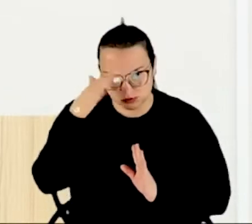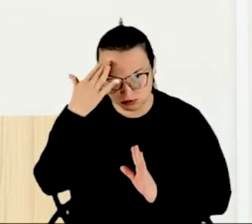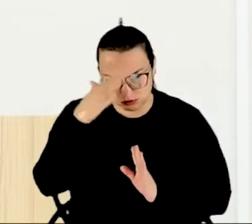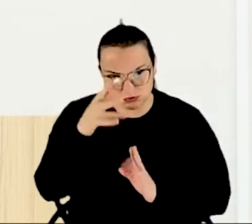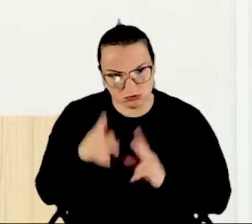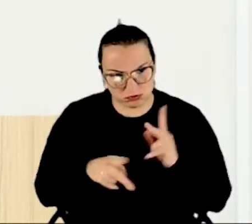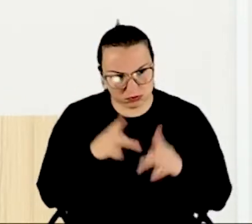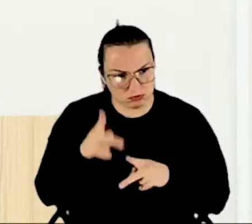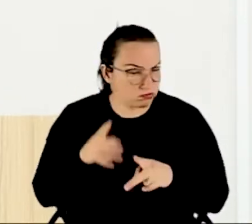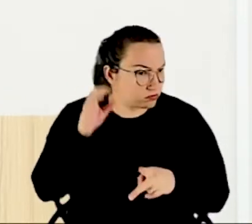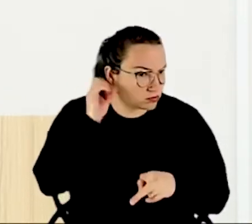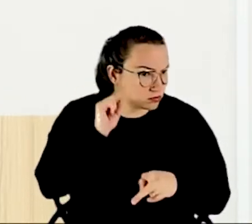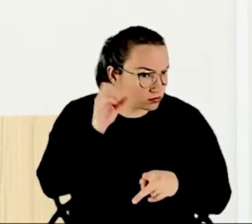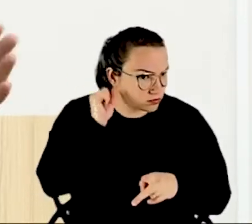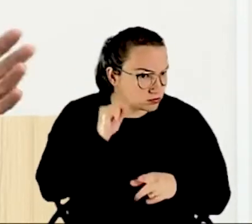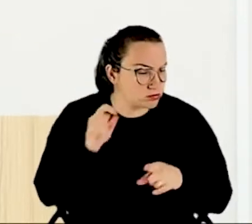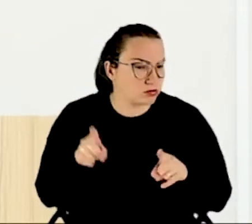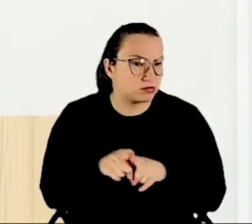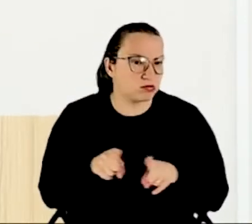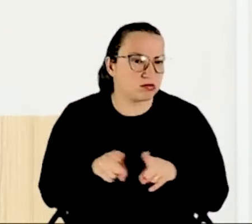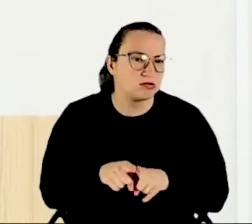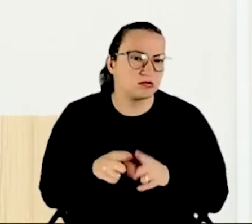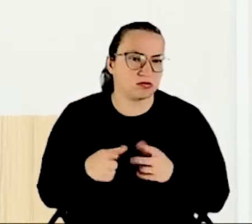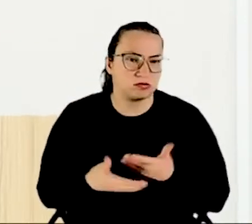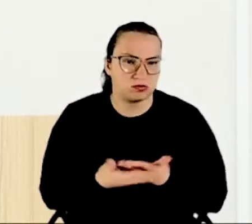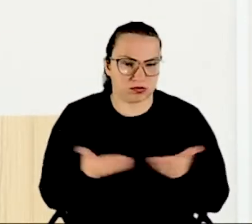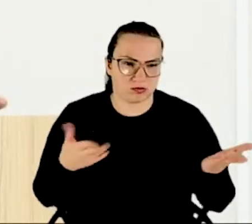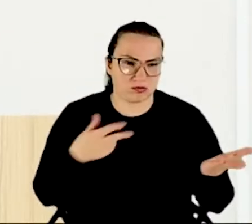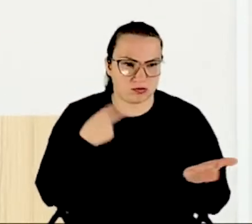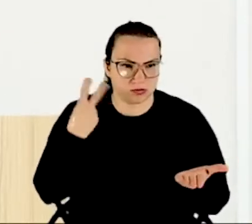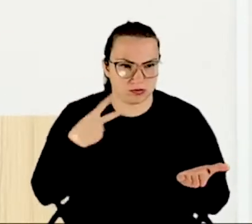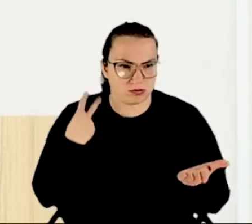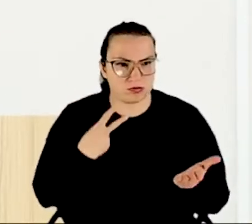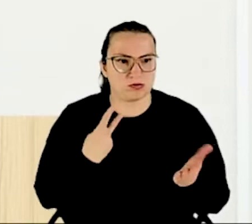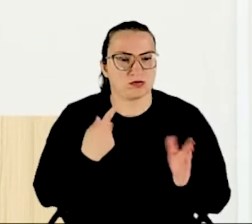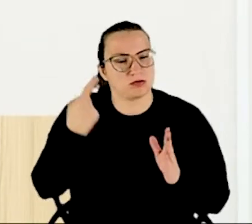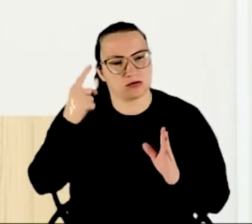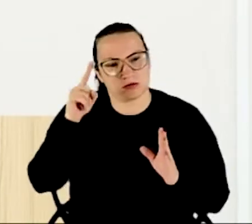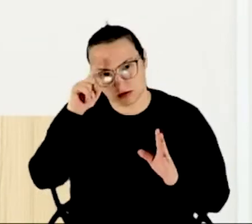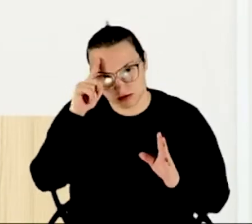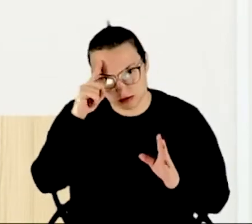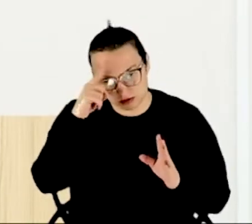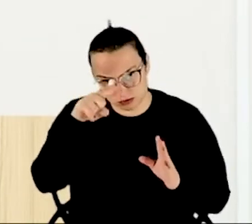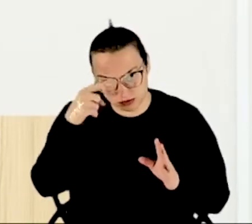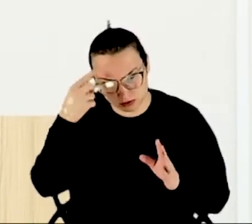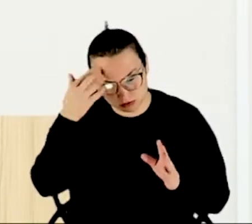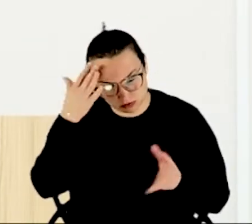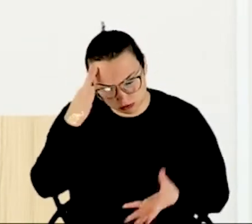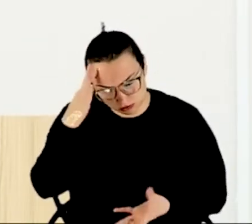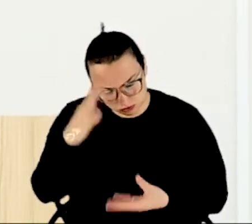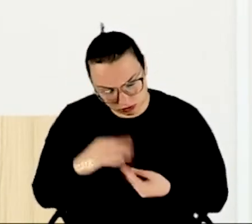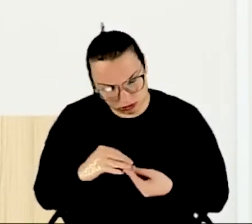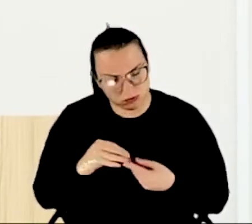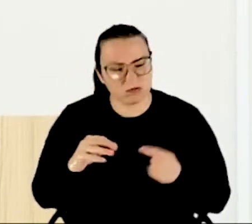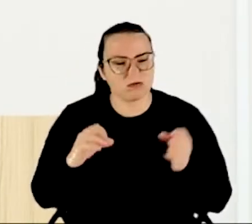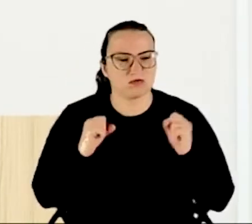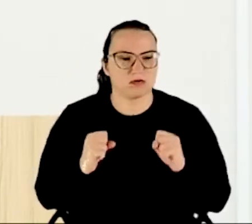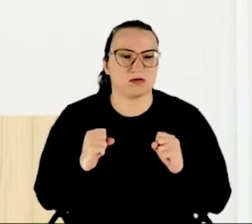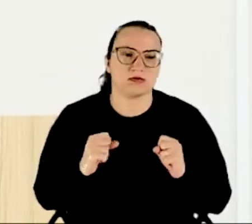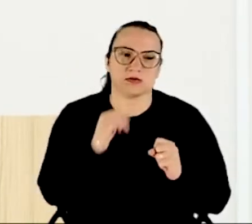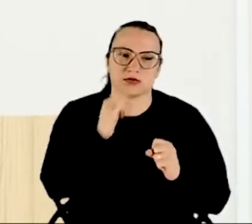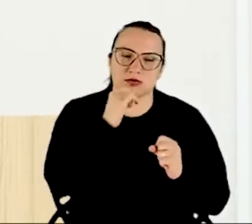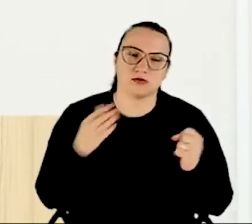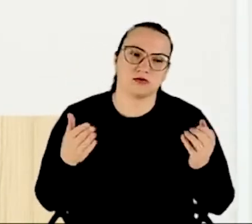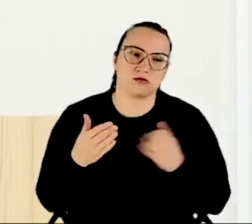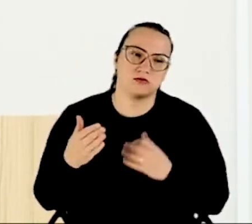estão nos ouvindo também, e vocês, nobres colegas vereadores, podem tirar suas conclusões também. Porque quem, hoje, uma pessoa que